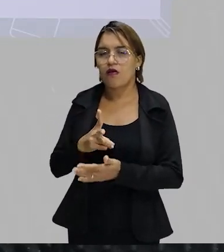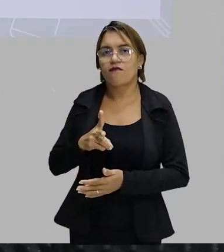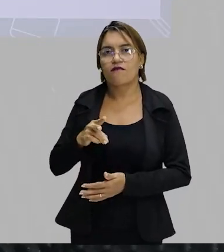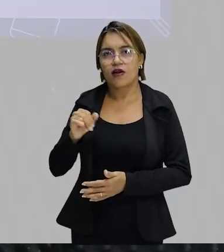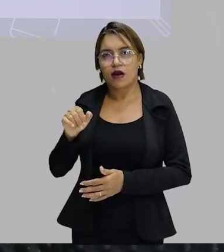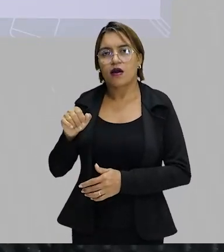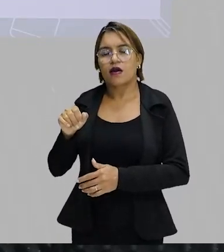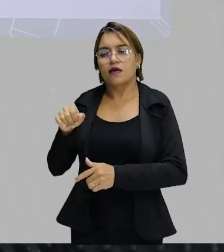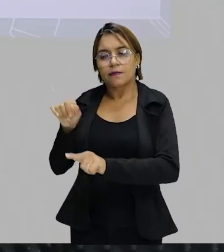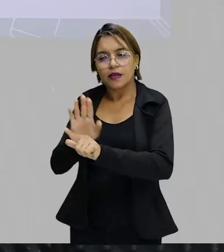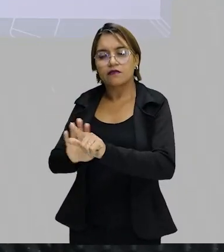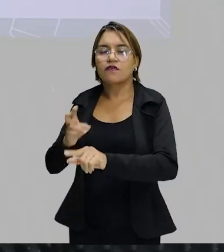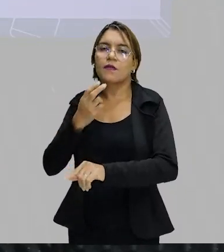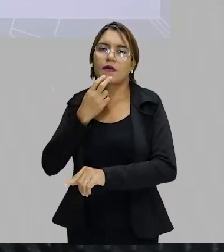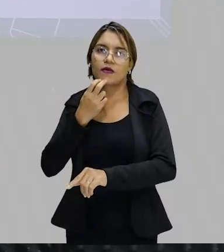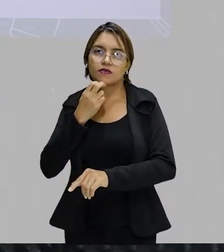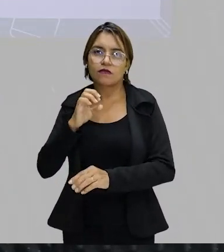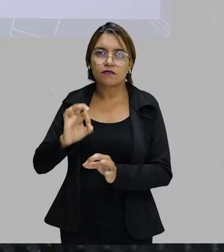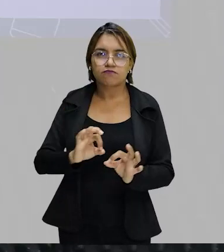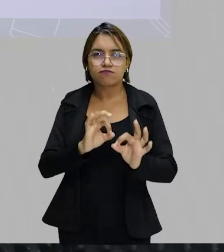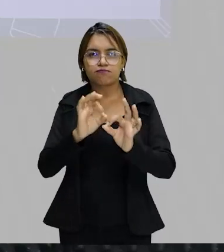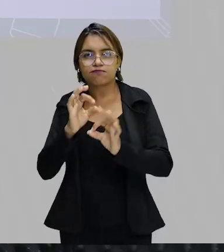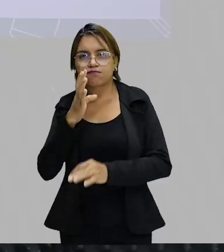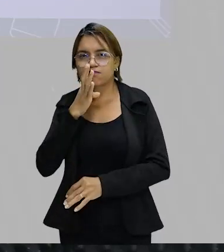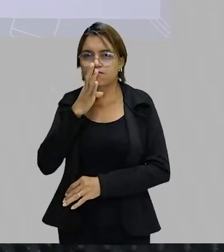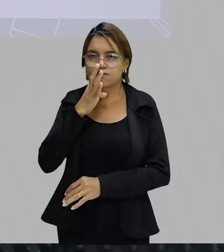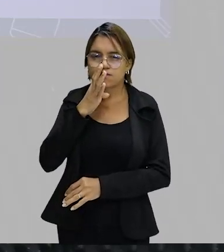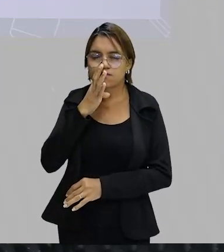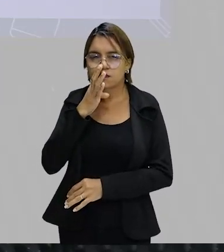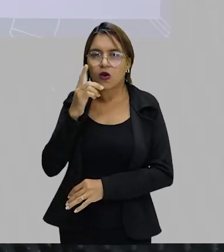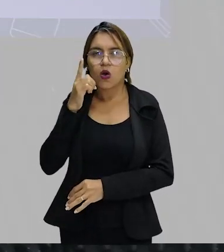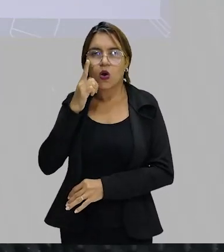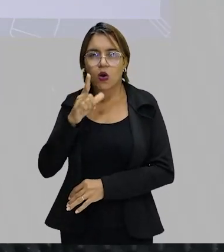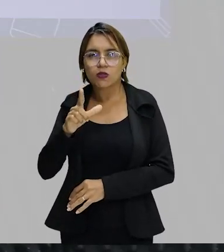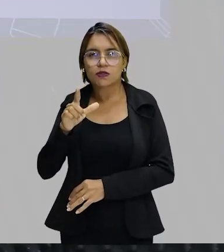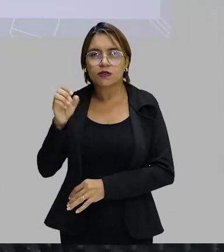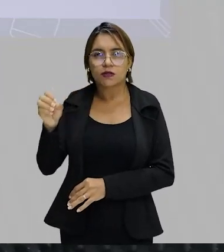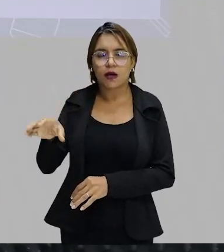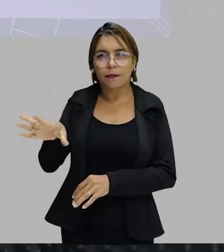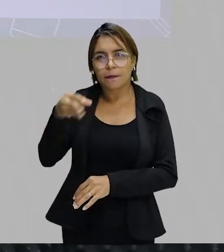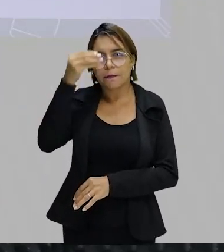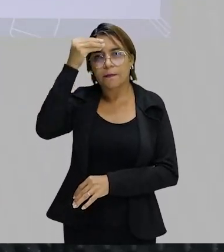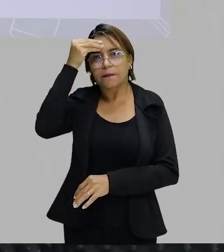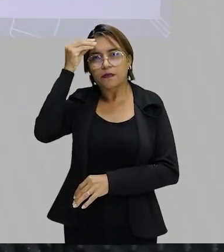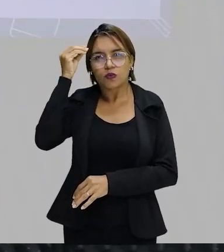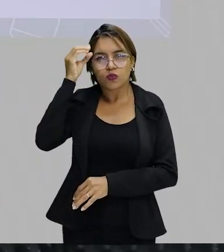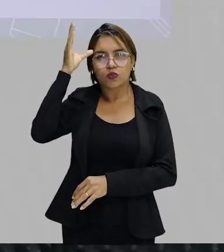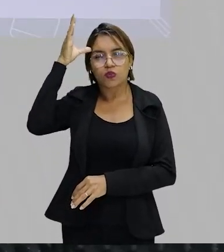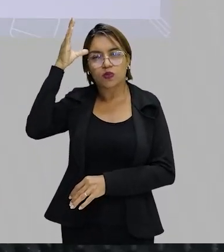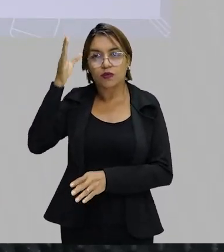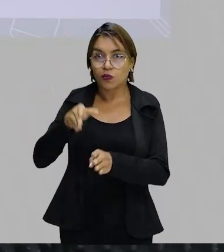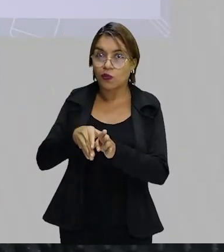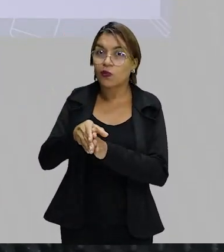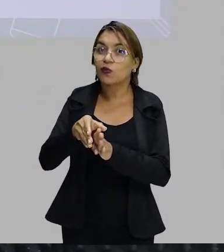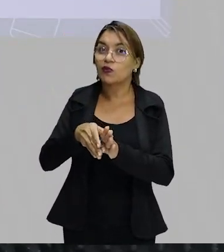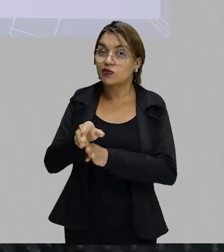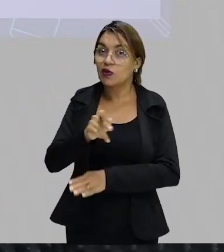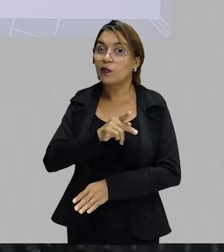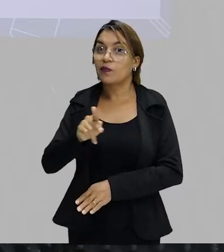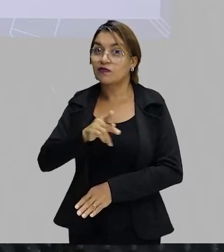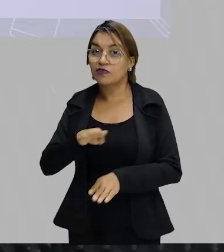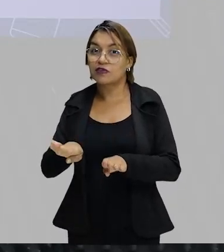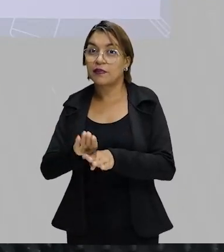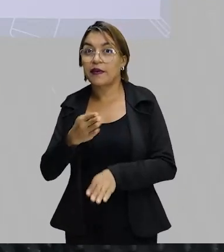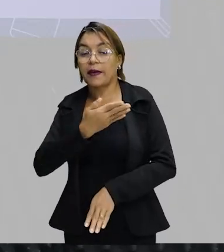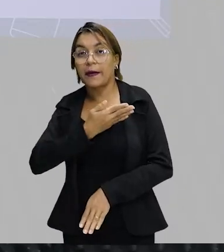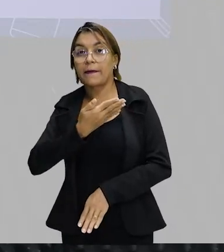um Gonçalves Dias e assiste lá que você vai absorver muito melhor isso aqui, tá? É um conselho de amigo, de professor e